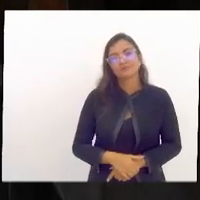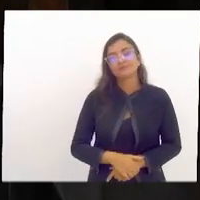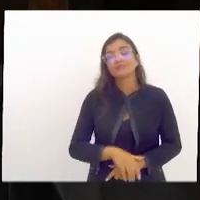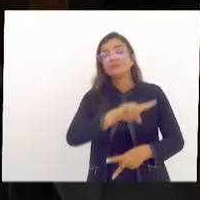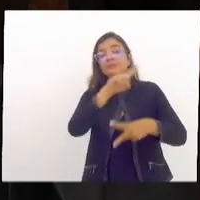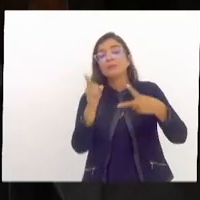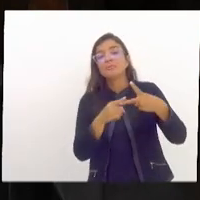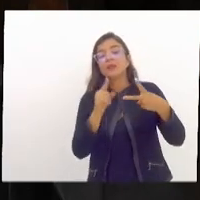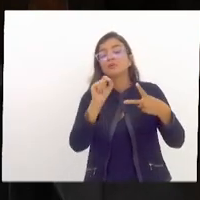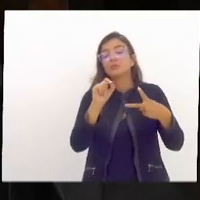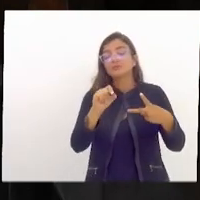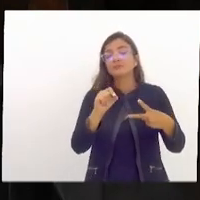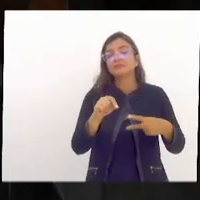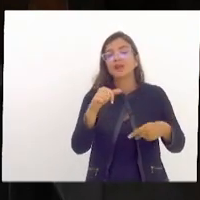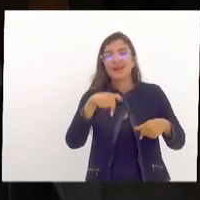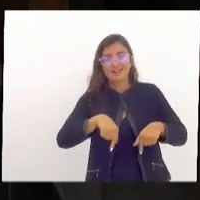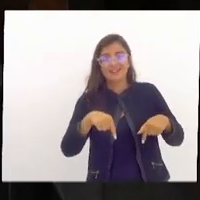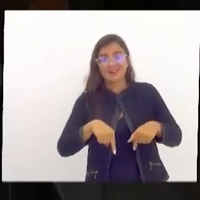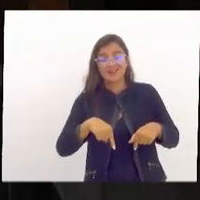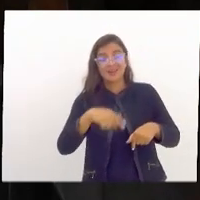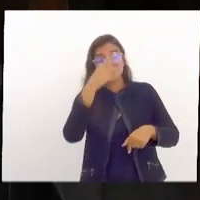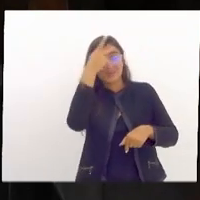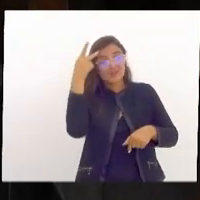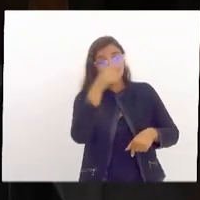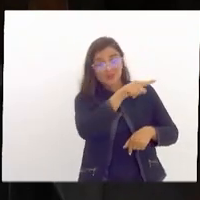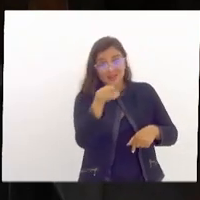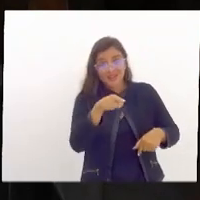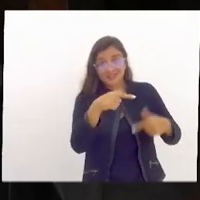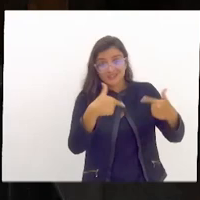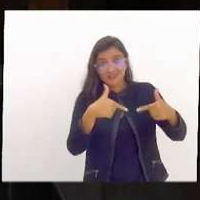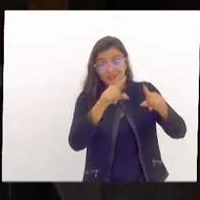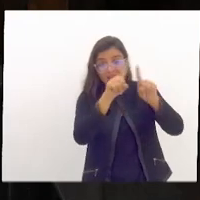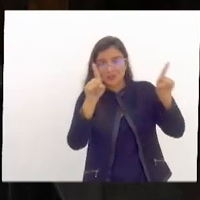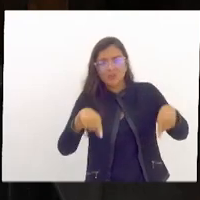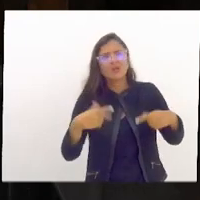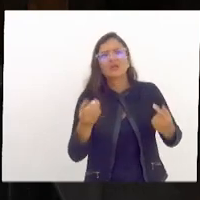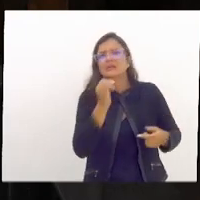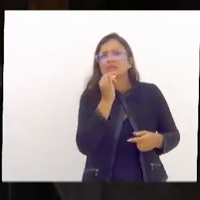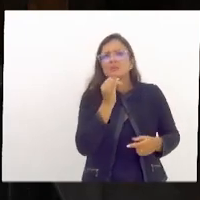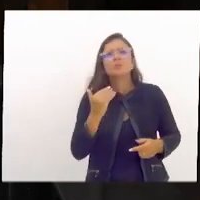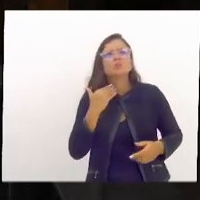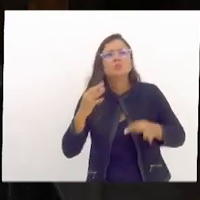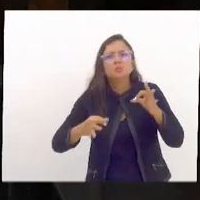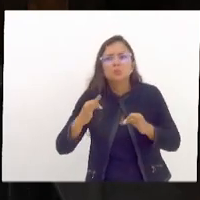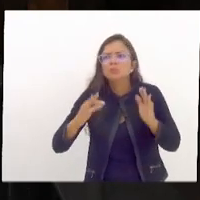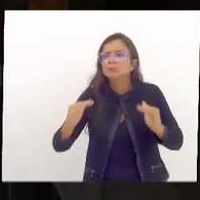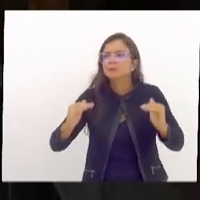dos servidores públicos no Brasil, inclusive membros de poder, juízes,